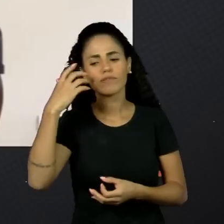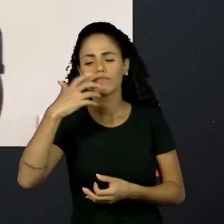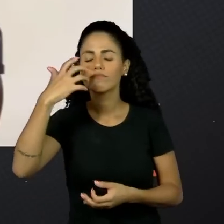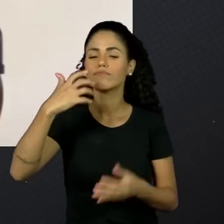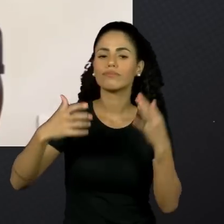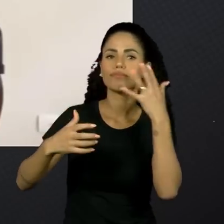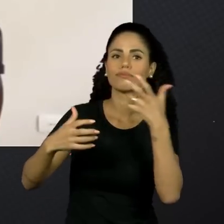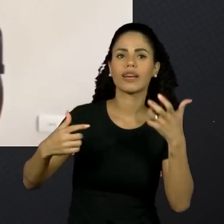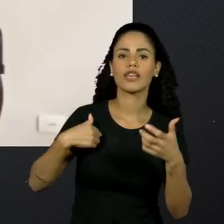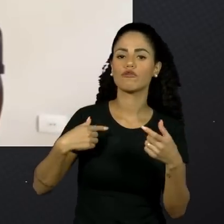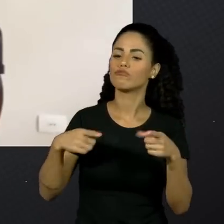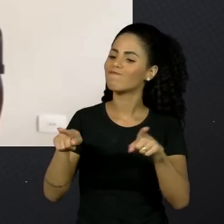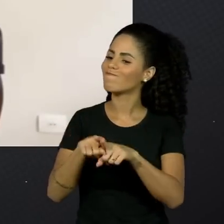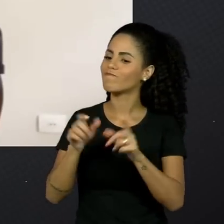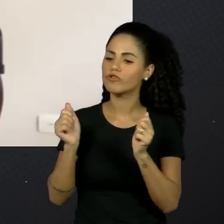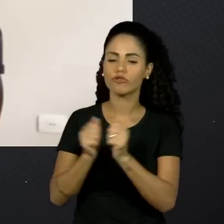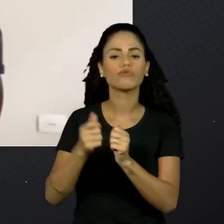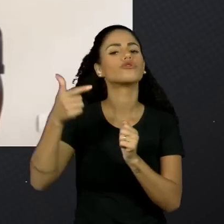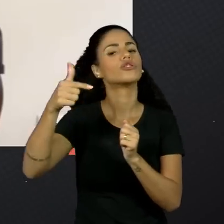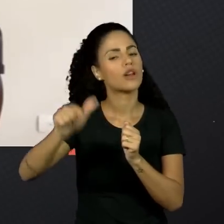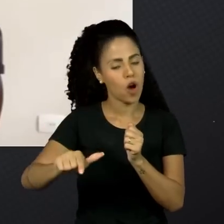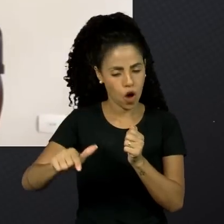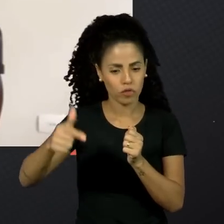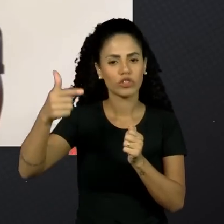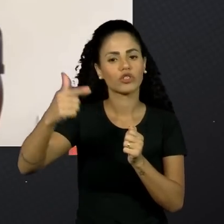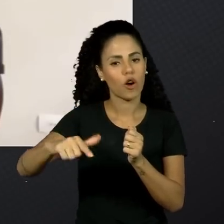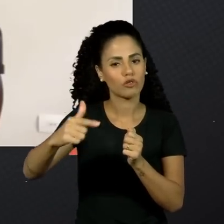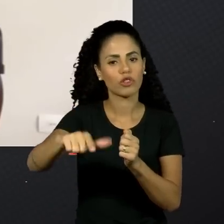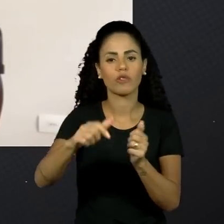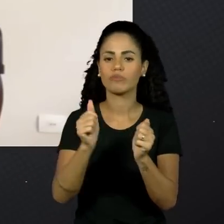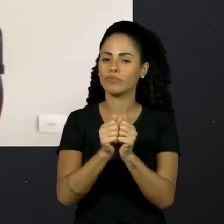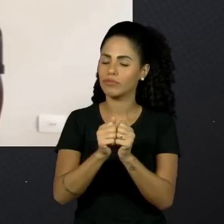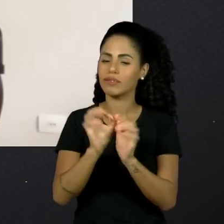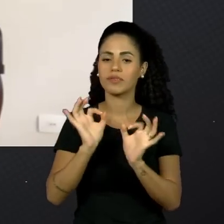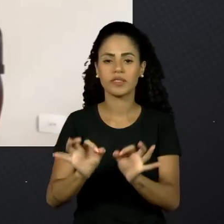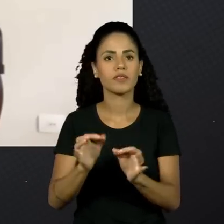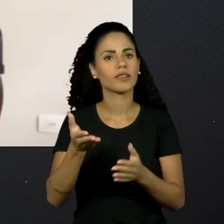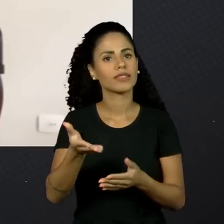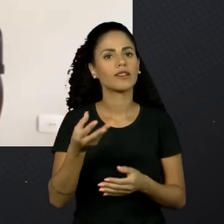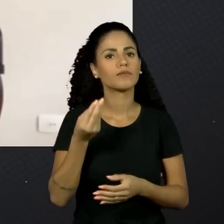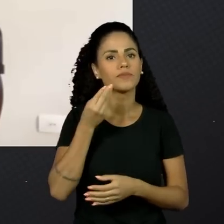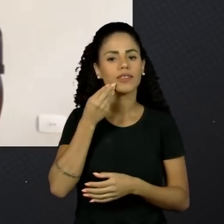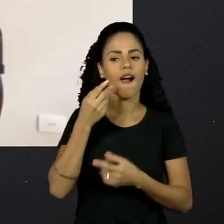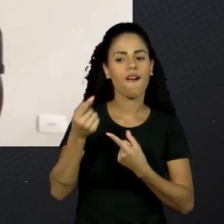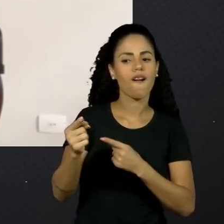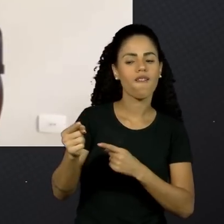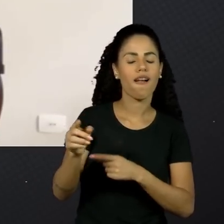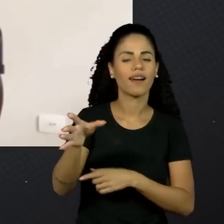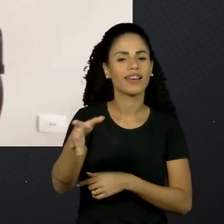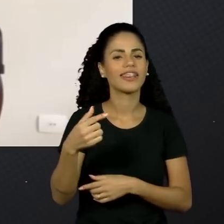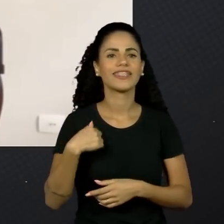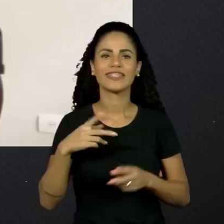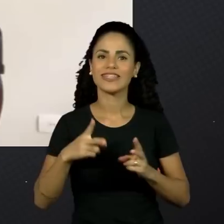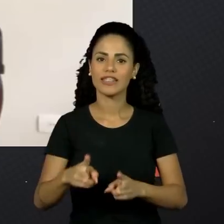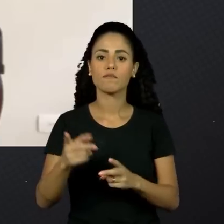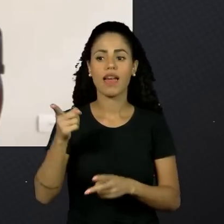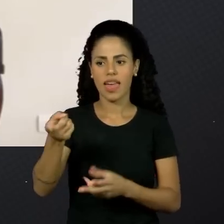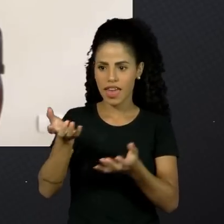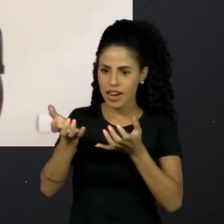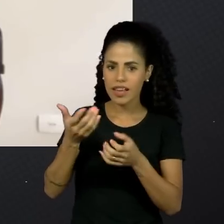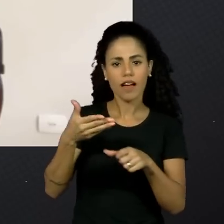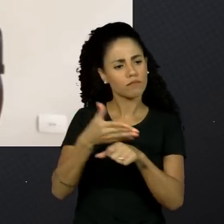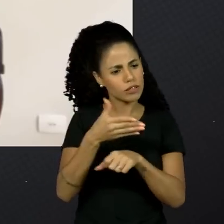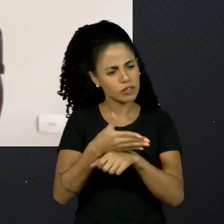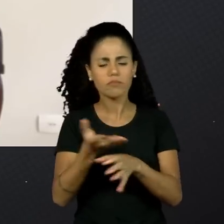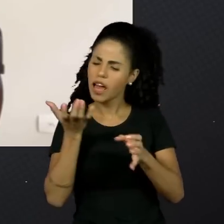forma eu estou do lado dele, tá? Ou eu estou provocando, eu estou colaborando. É muito difícil você tirar da cabeça do Guilherme quando ele quer que você